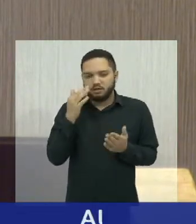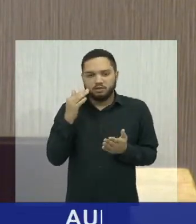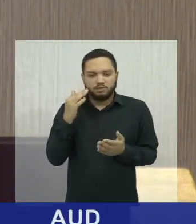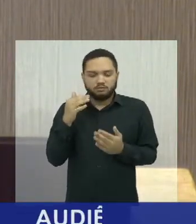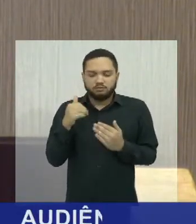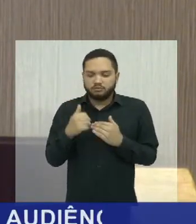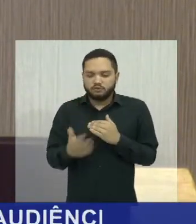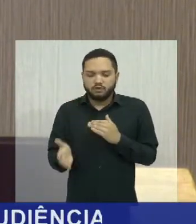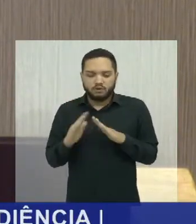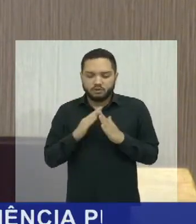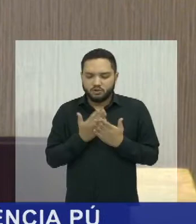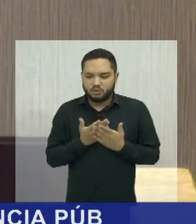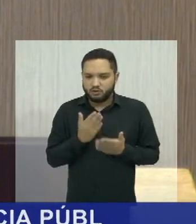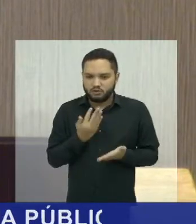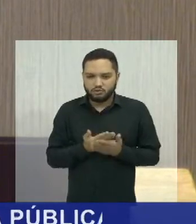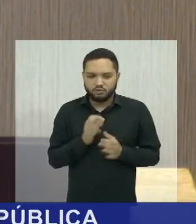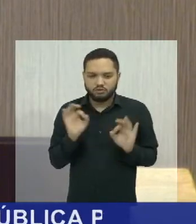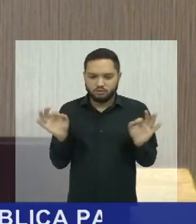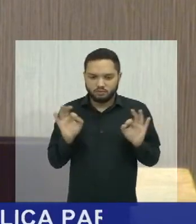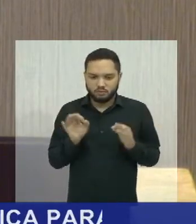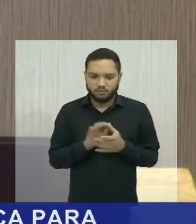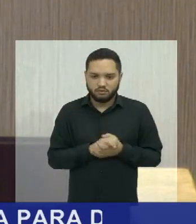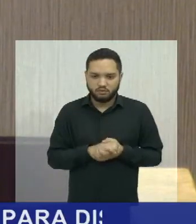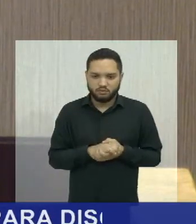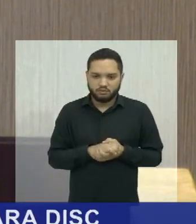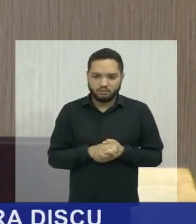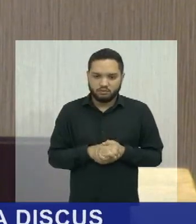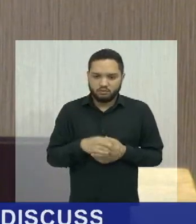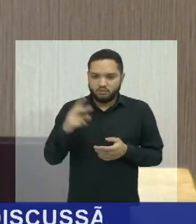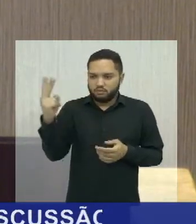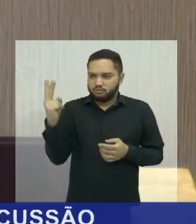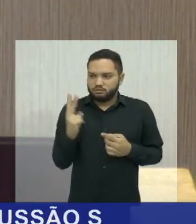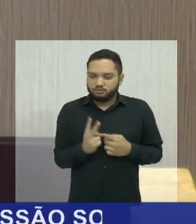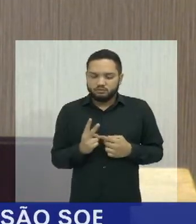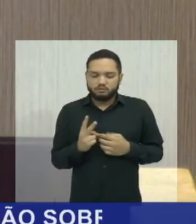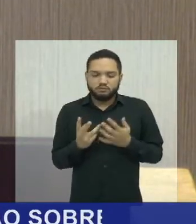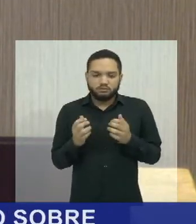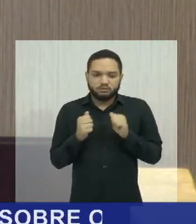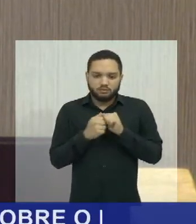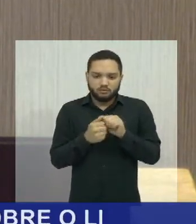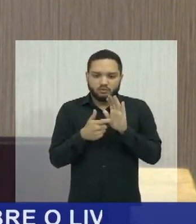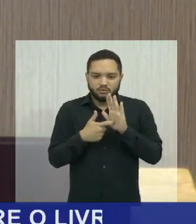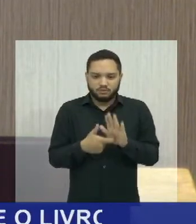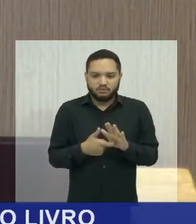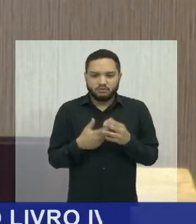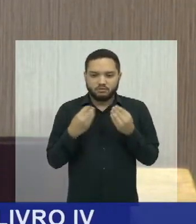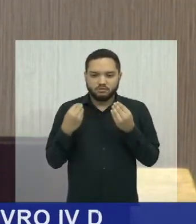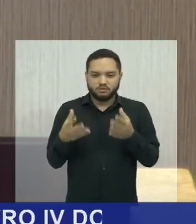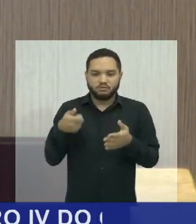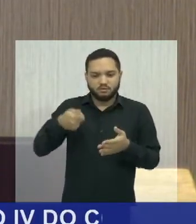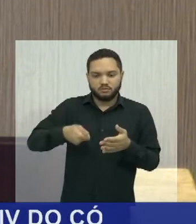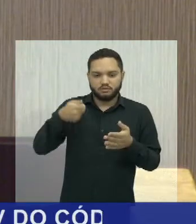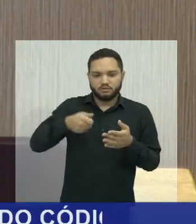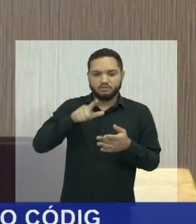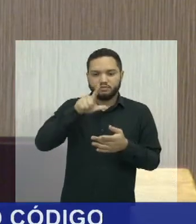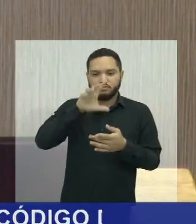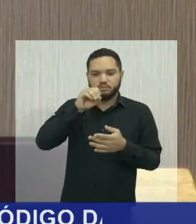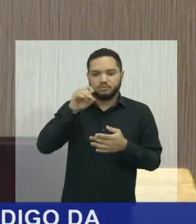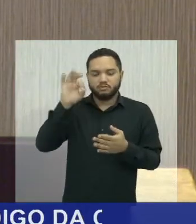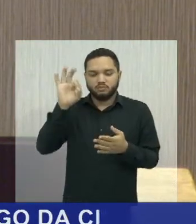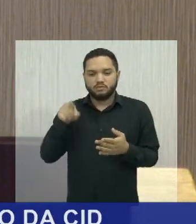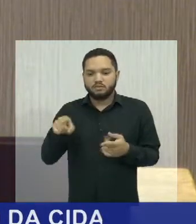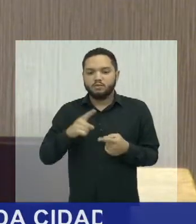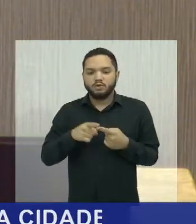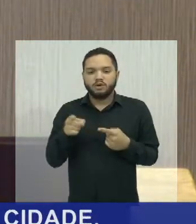Teve 2 que eu poderia ter trazido para cá, mas a mãe está trabalhando. Que eu tive que dar a bolsa de estudo integral, porque a mãe não